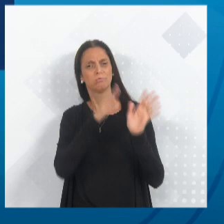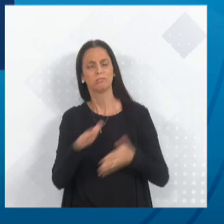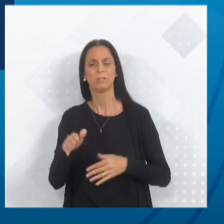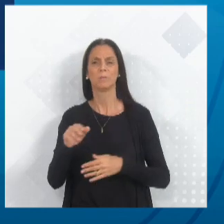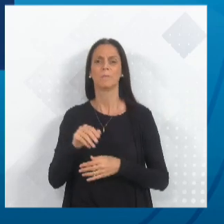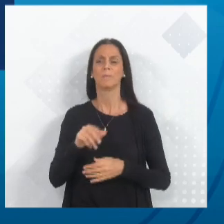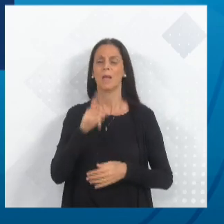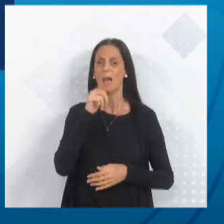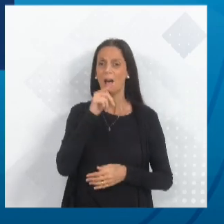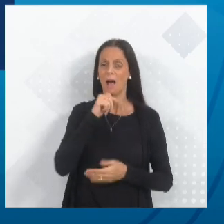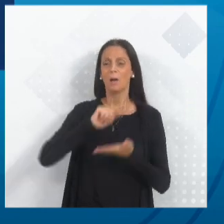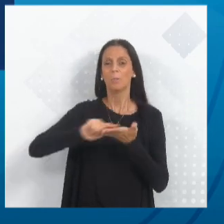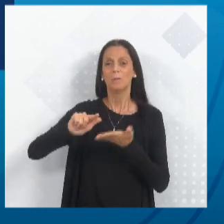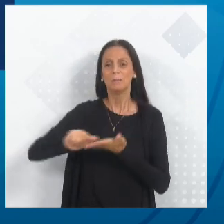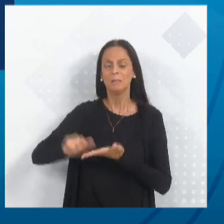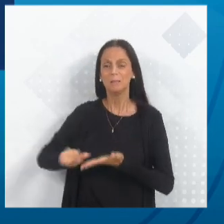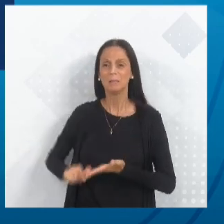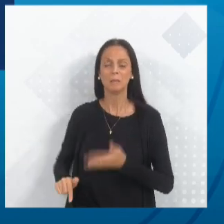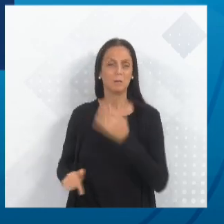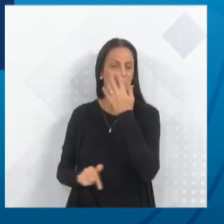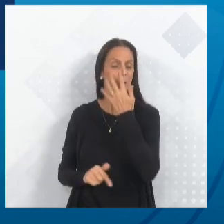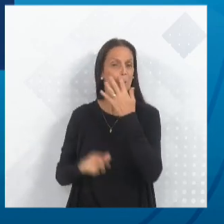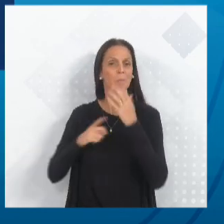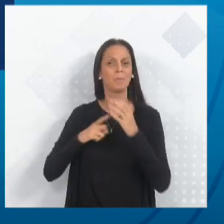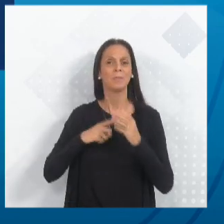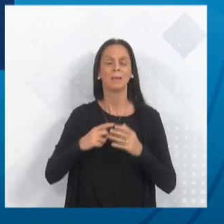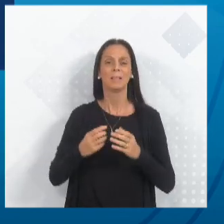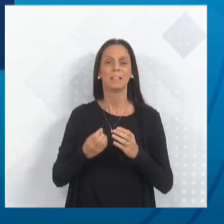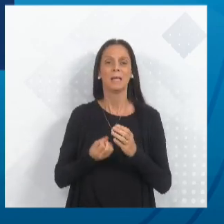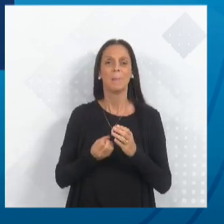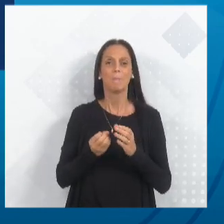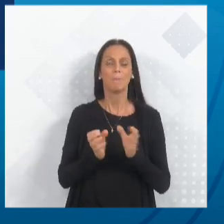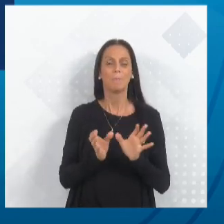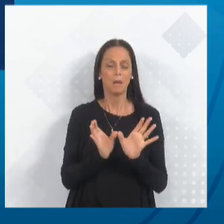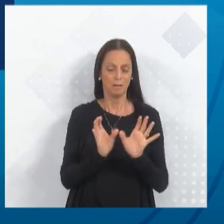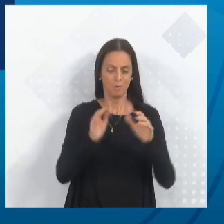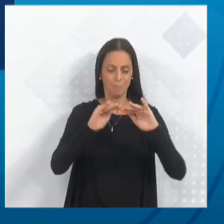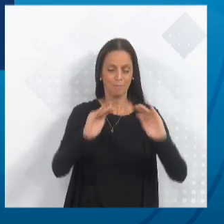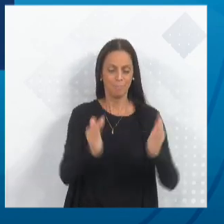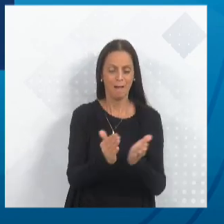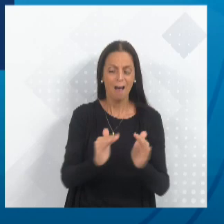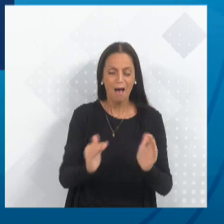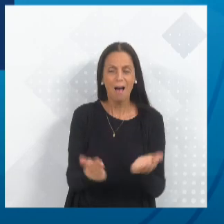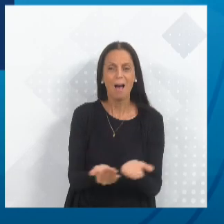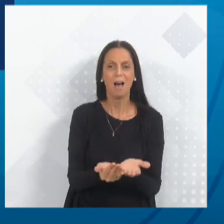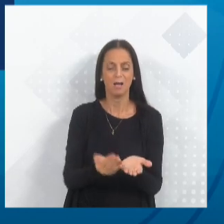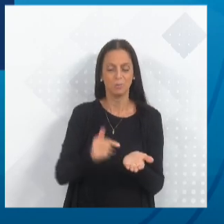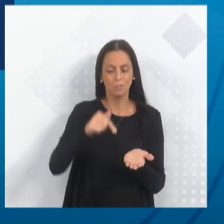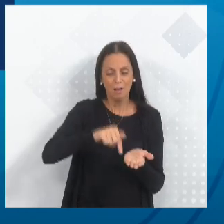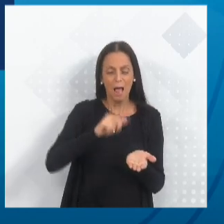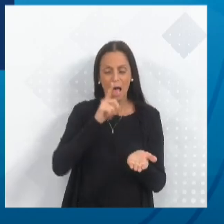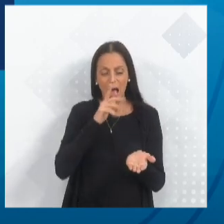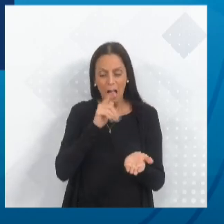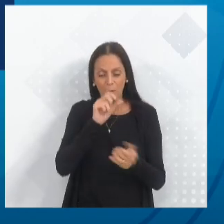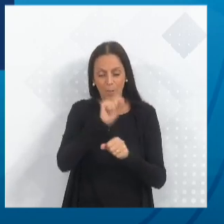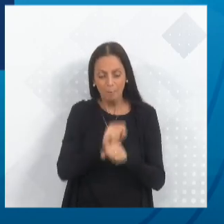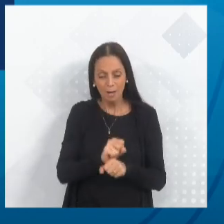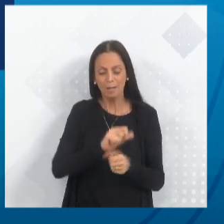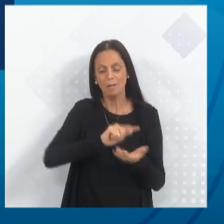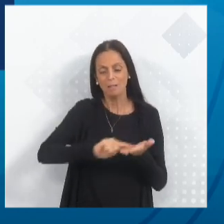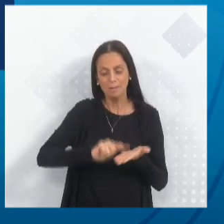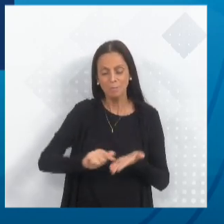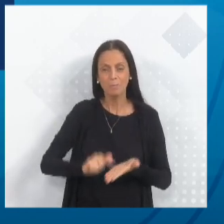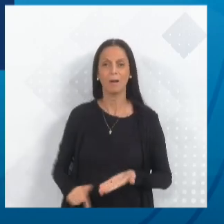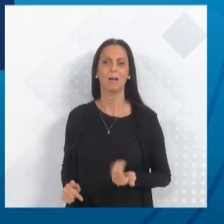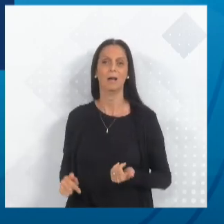de plantas isso é um né a gente tem que ter esse cuidado limpar bebedouros de animais eh limpar